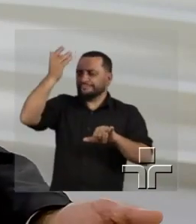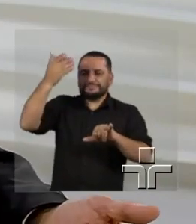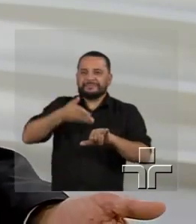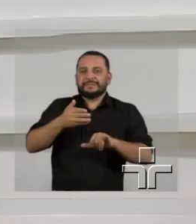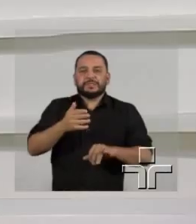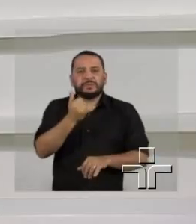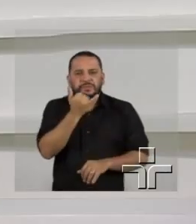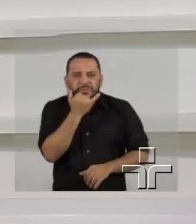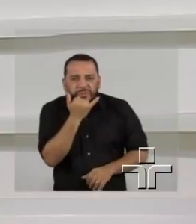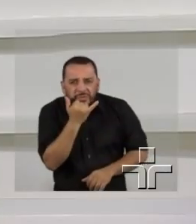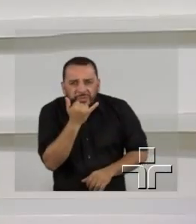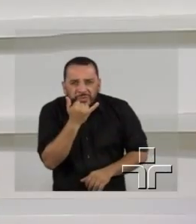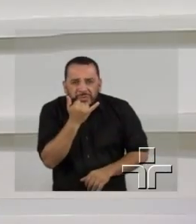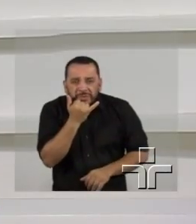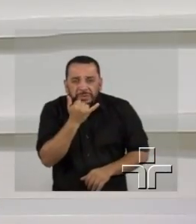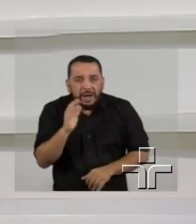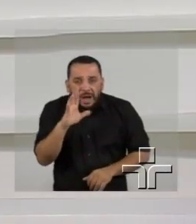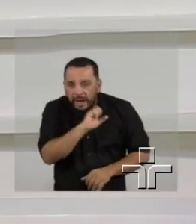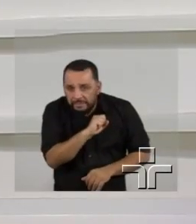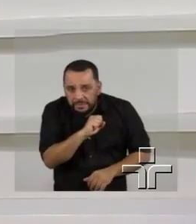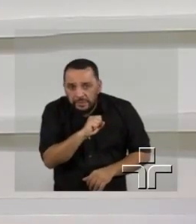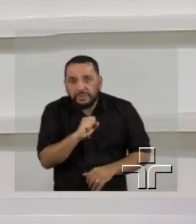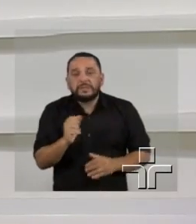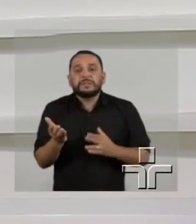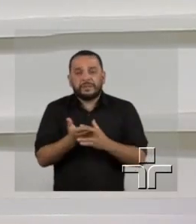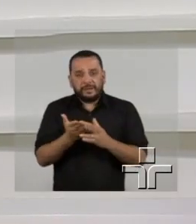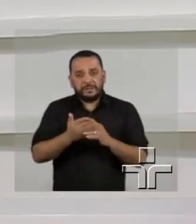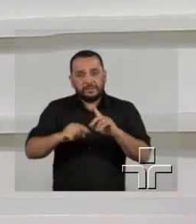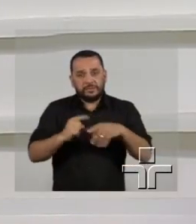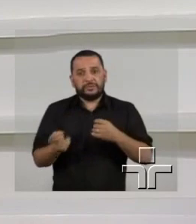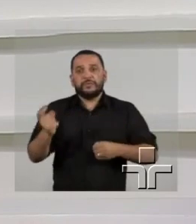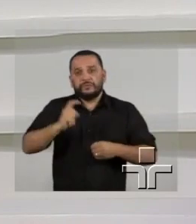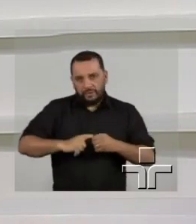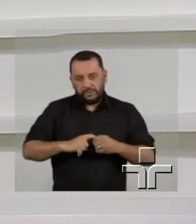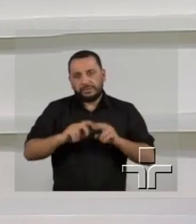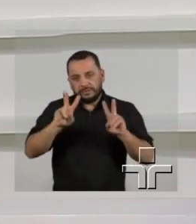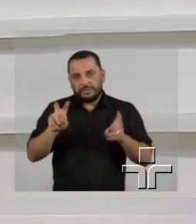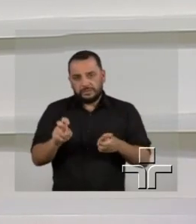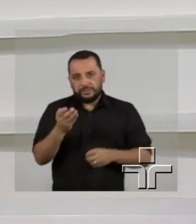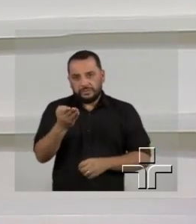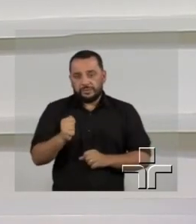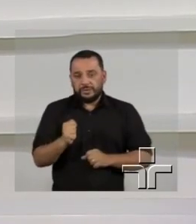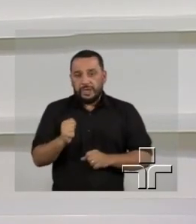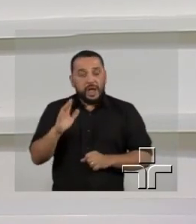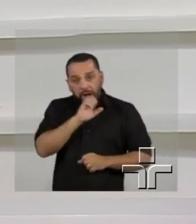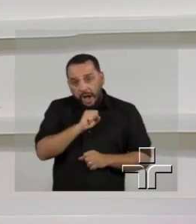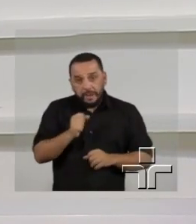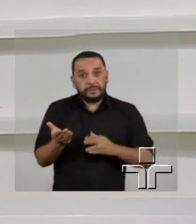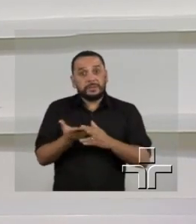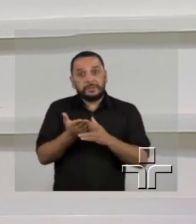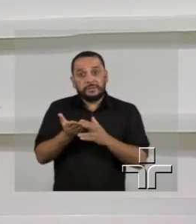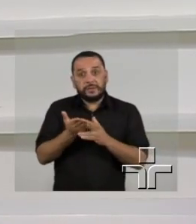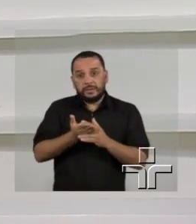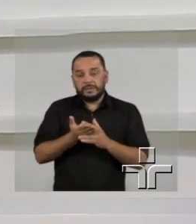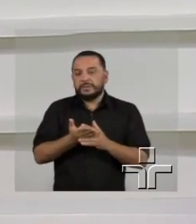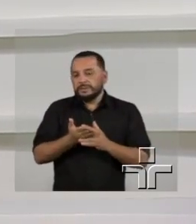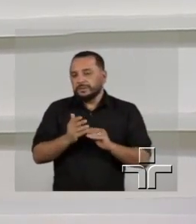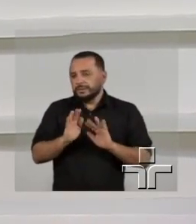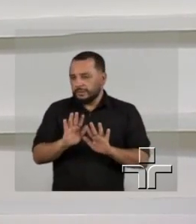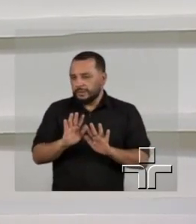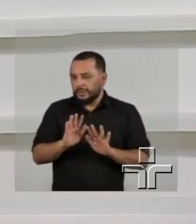transcrição. Em primeiro lugar, esse tipo de invasão criminosa está acontecendo no telefone de um monte de gente, de telefones,